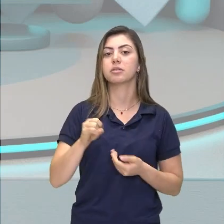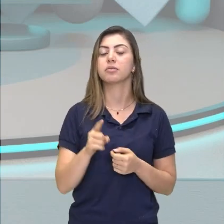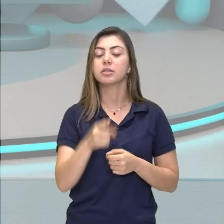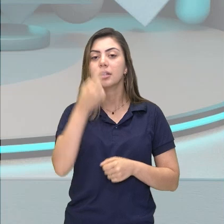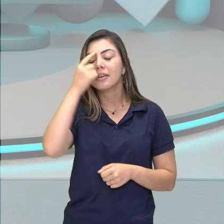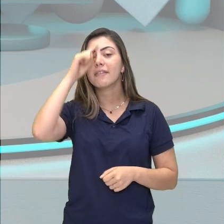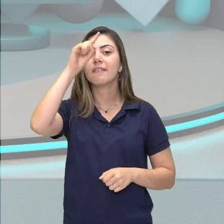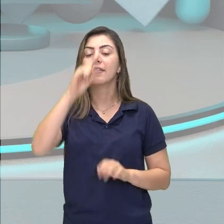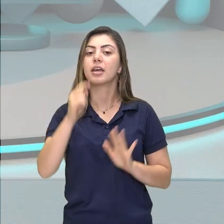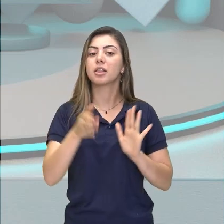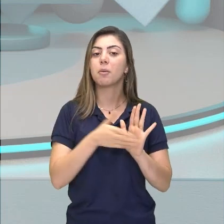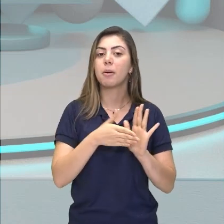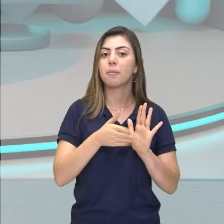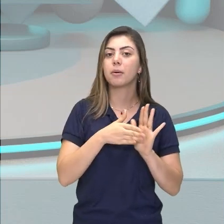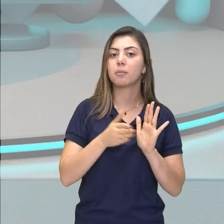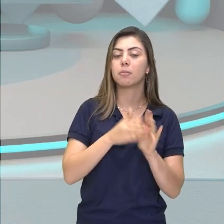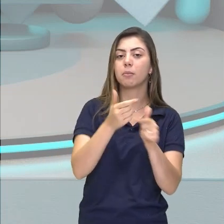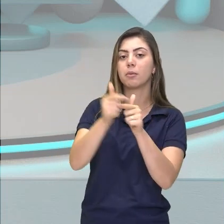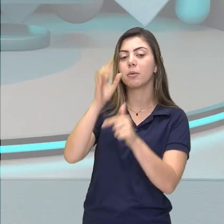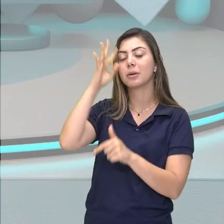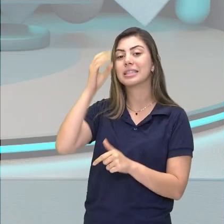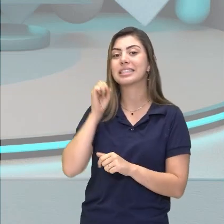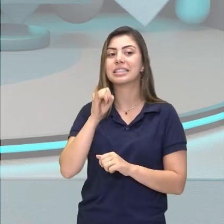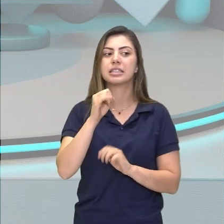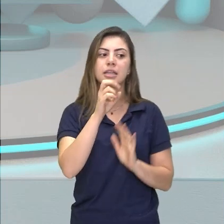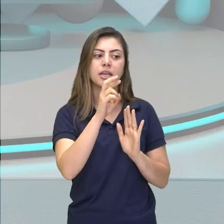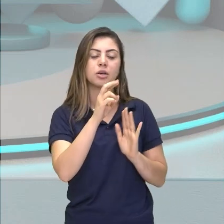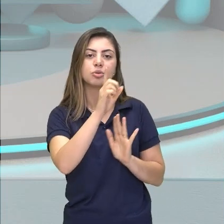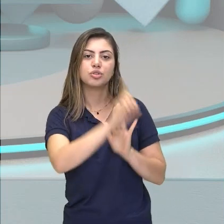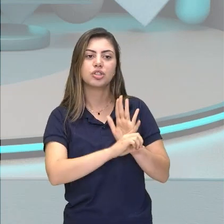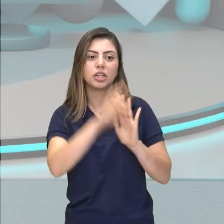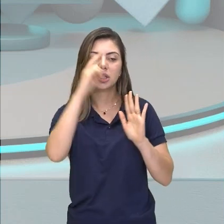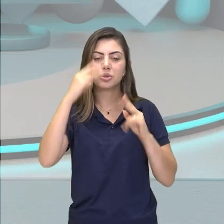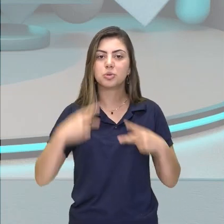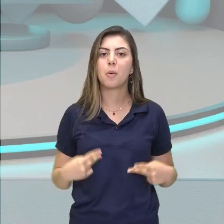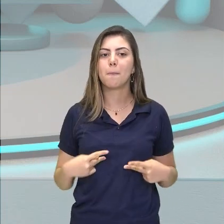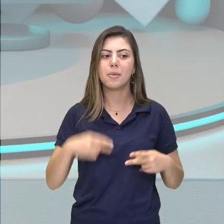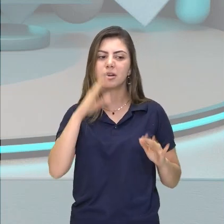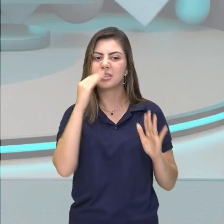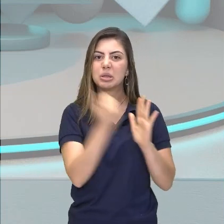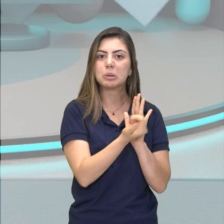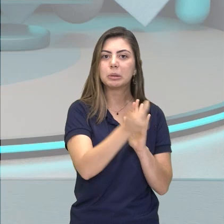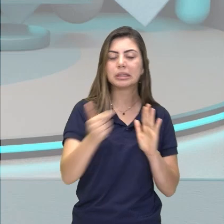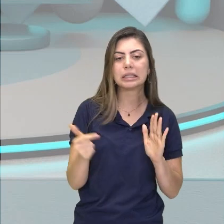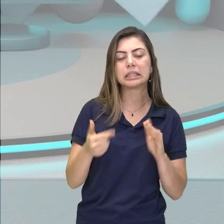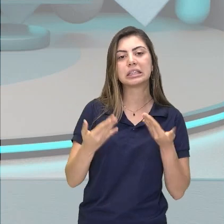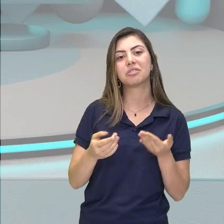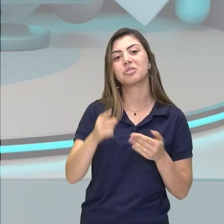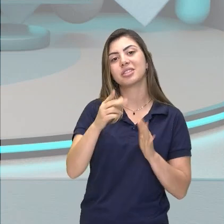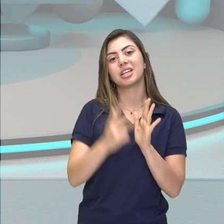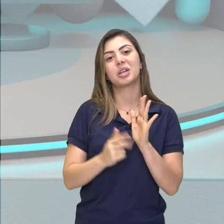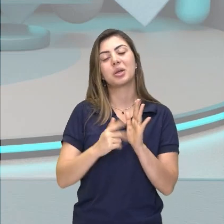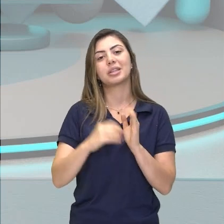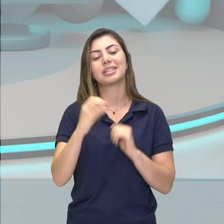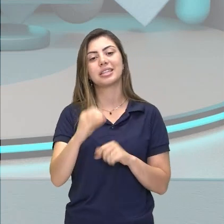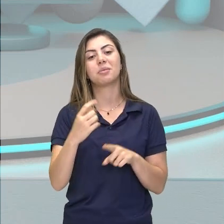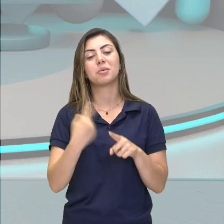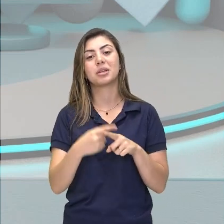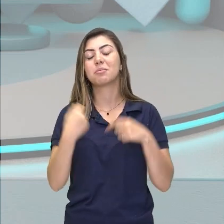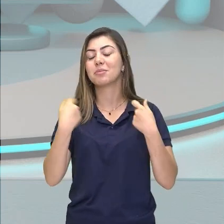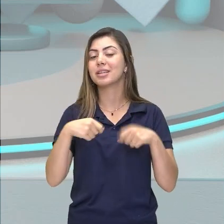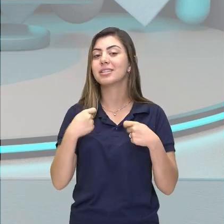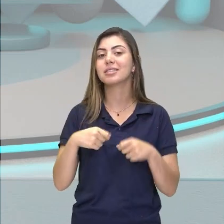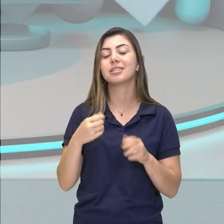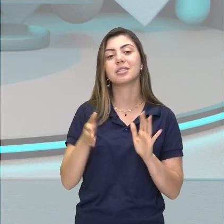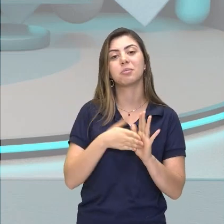de intervenção que desrespeite os direitos humanos, você tira nota 0 na competência 5, que é a competência que exige proposta de